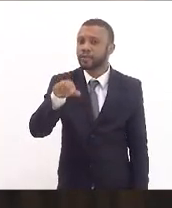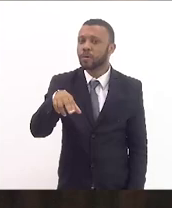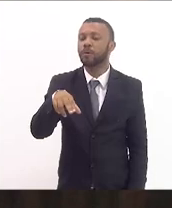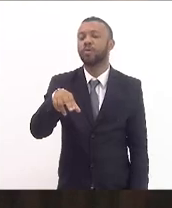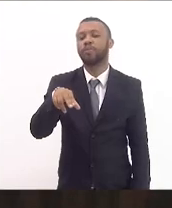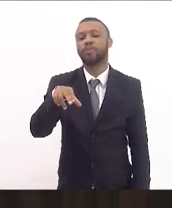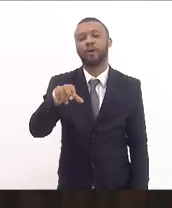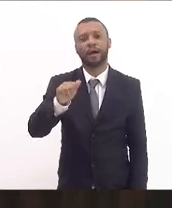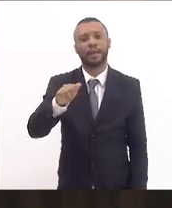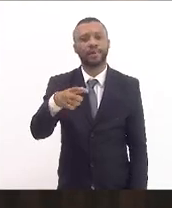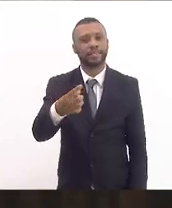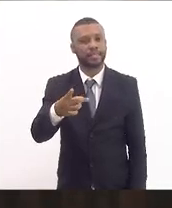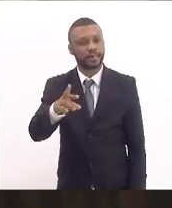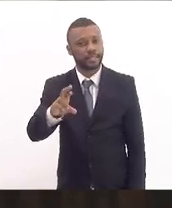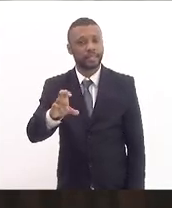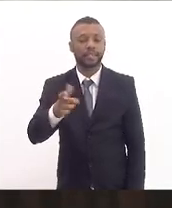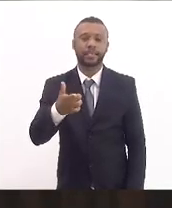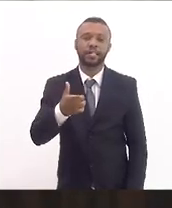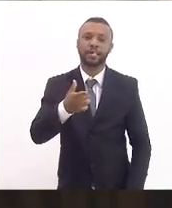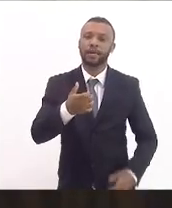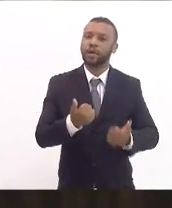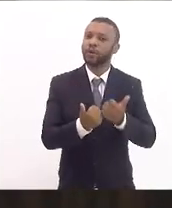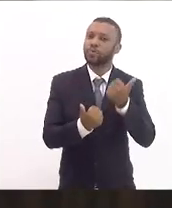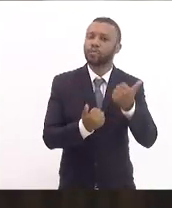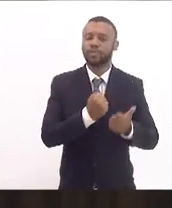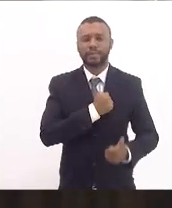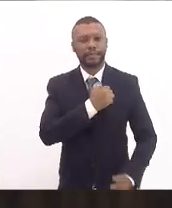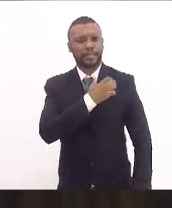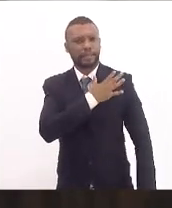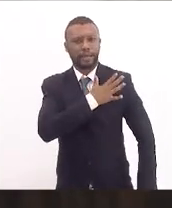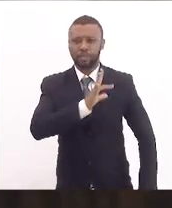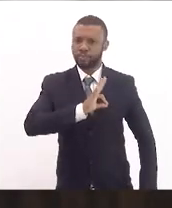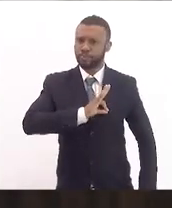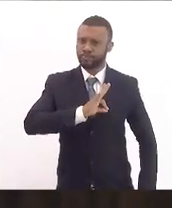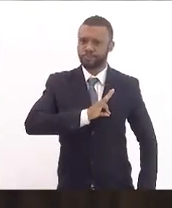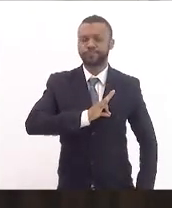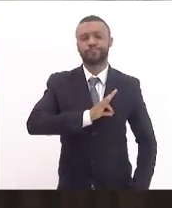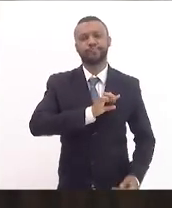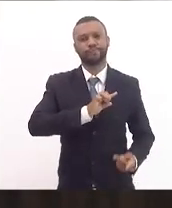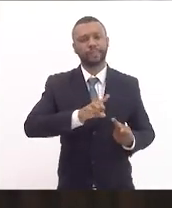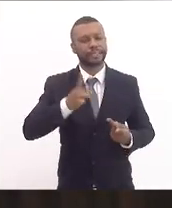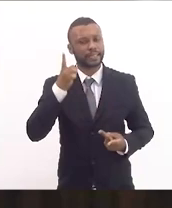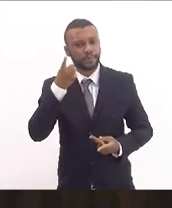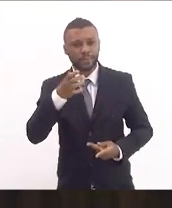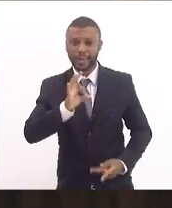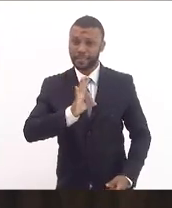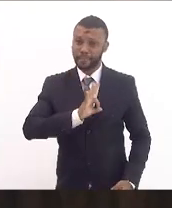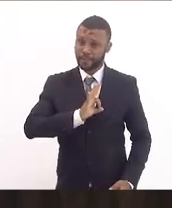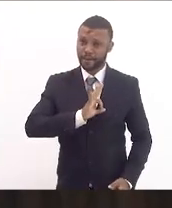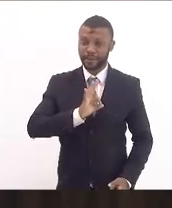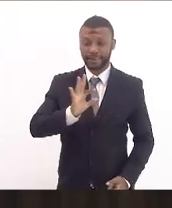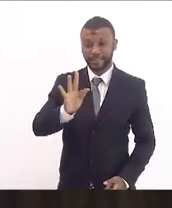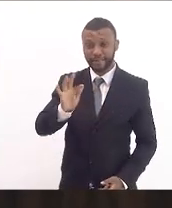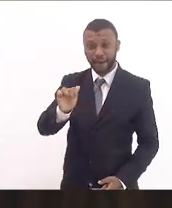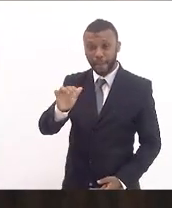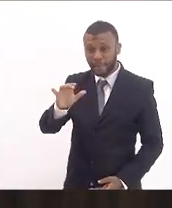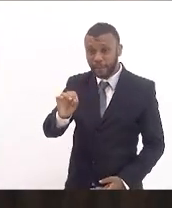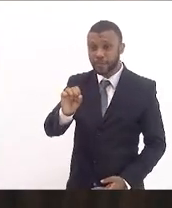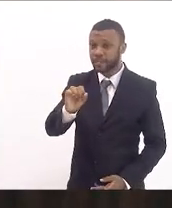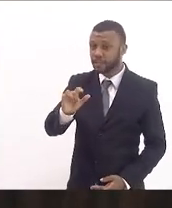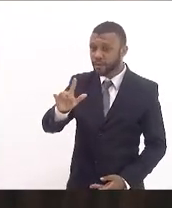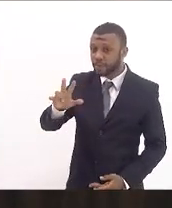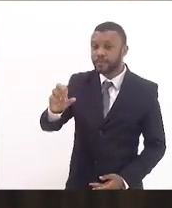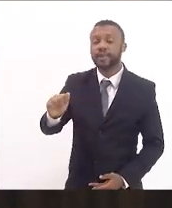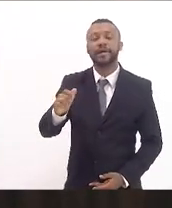Subtenente Bernardo Luiz Paulo deputada Marta estado Fábio Silva estado